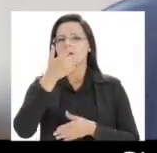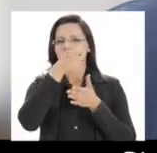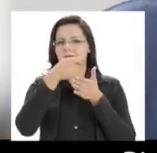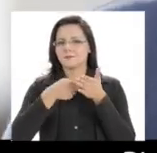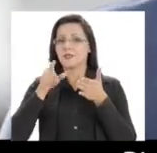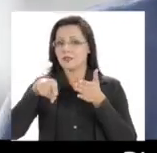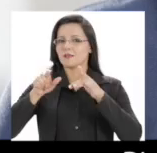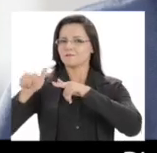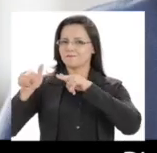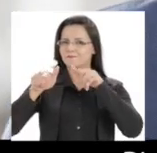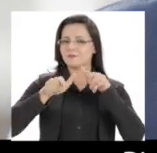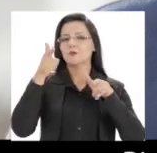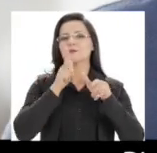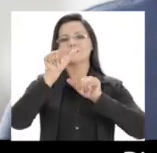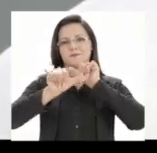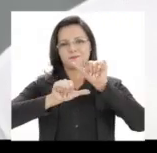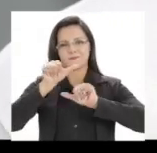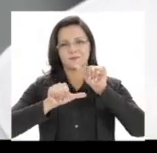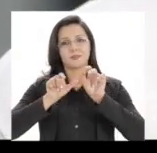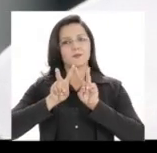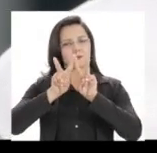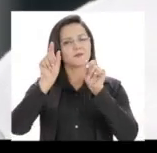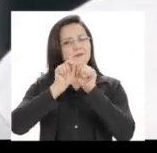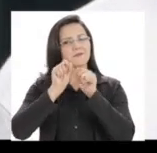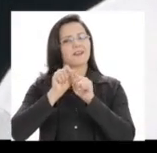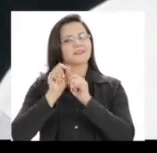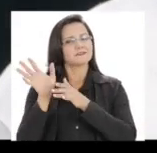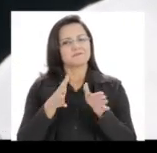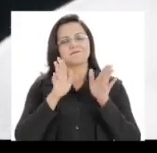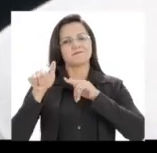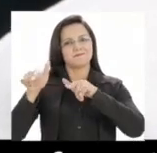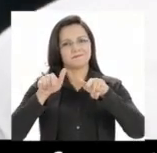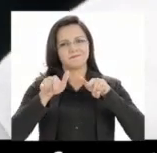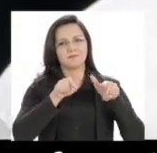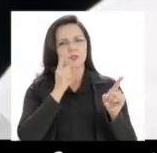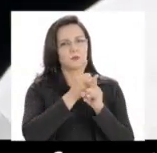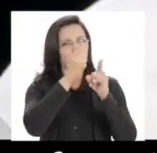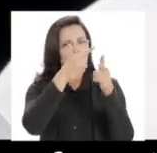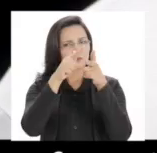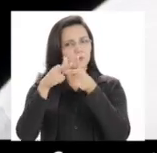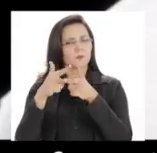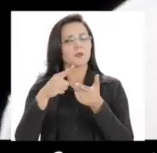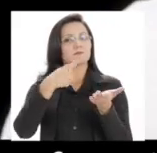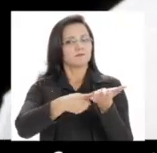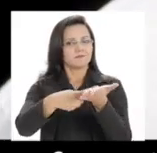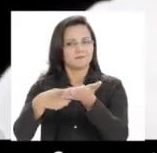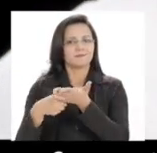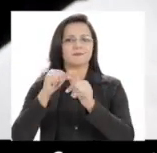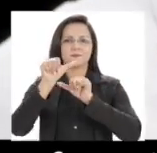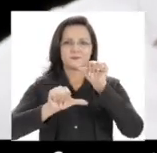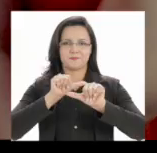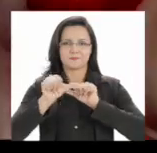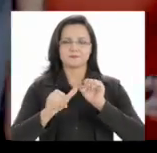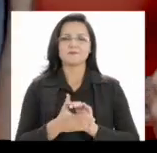poeta que é caminhando que se faz o caminho. É o que o Wellington faz nas suas caminhadas. Se encontra um problema, faz logo um compromisso